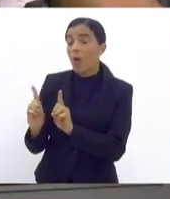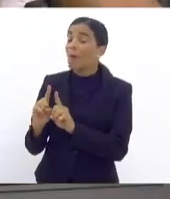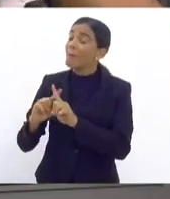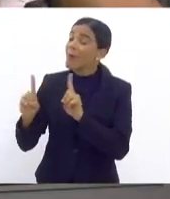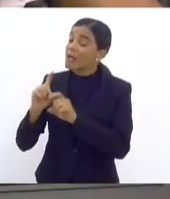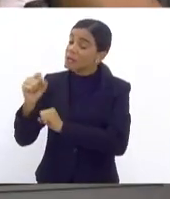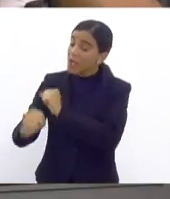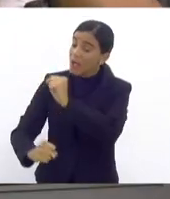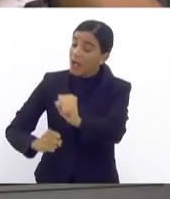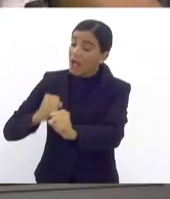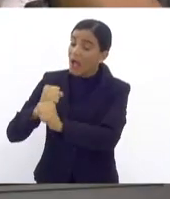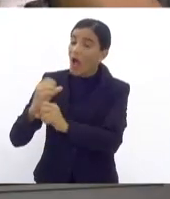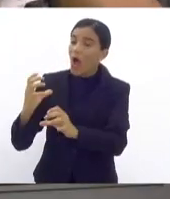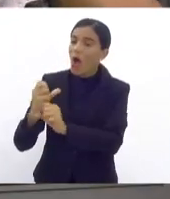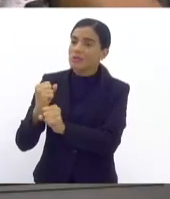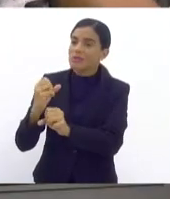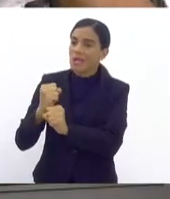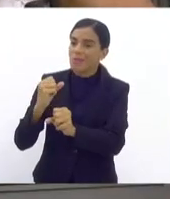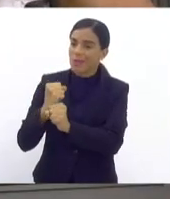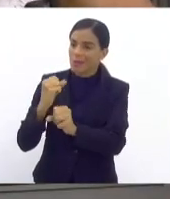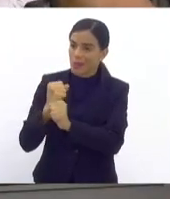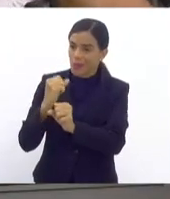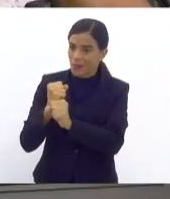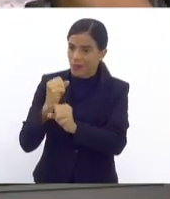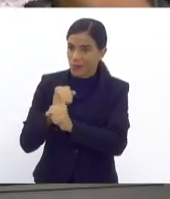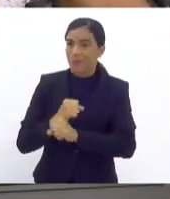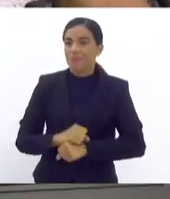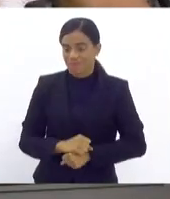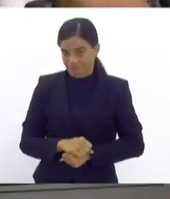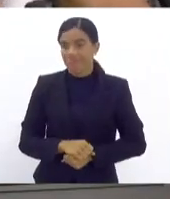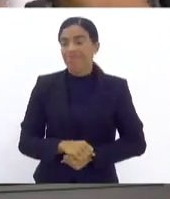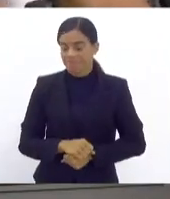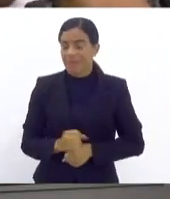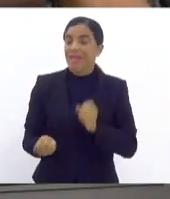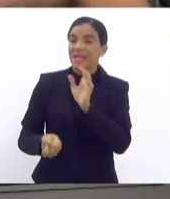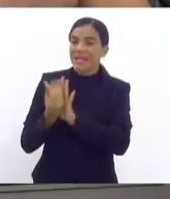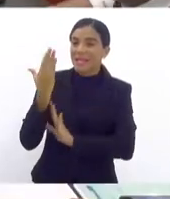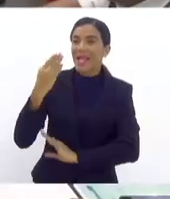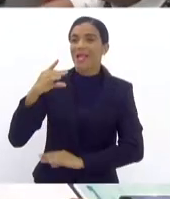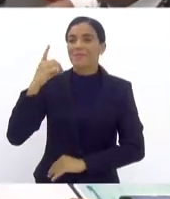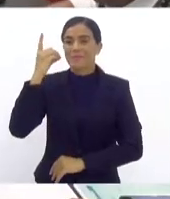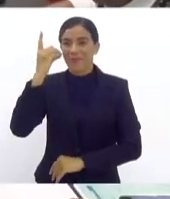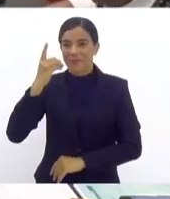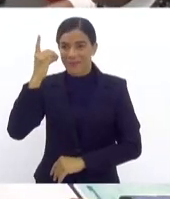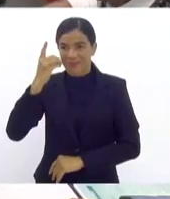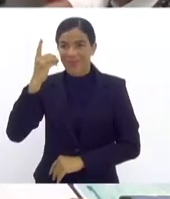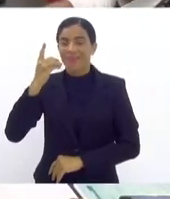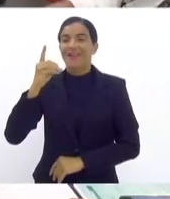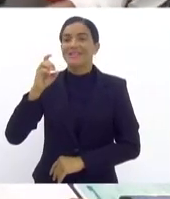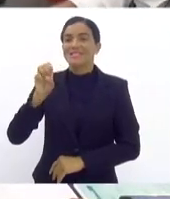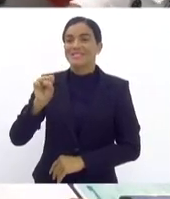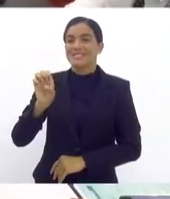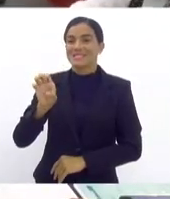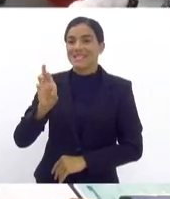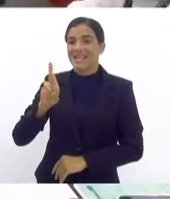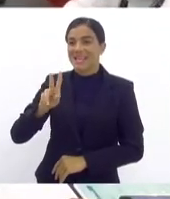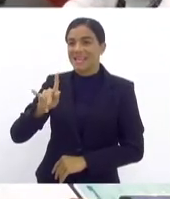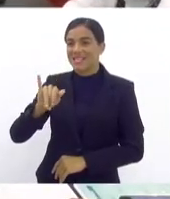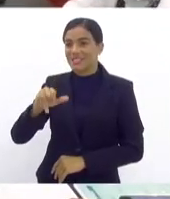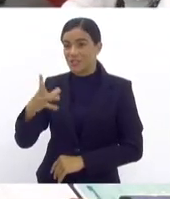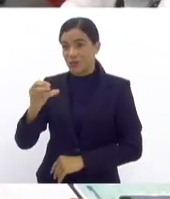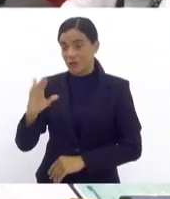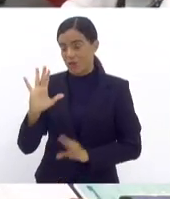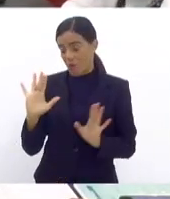que vem, deputado em Mink. Vista da jurisprudência criada pelo doutor Serginho. Deputado Mink, olha, com meu voto aqui